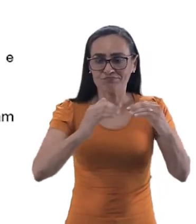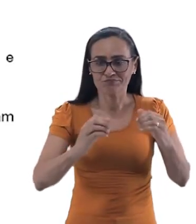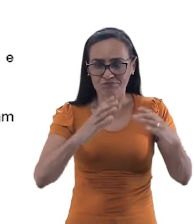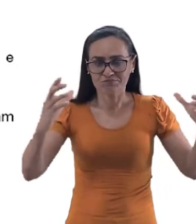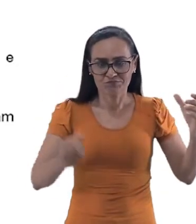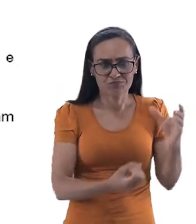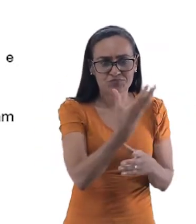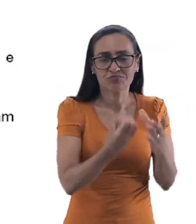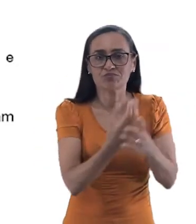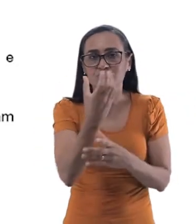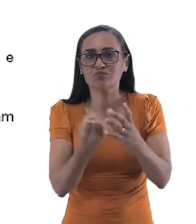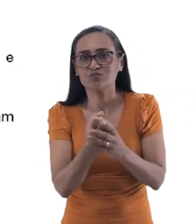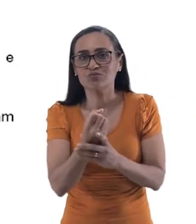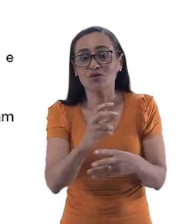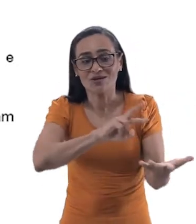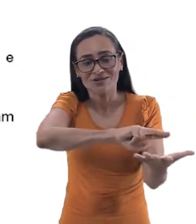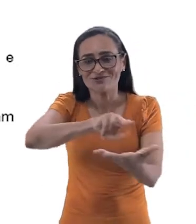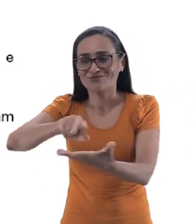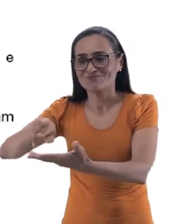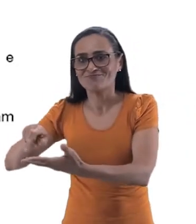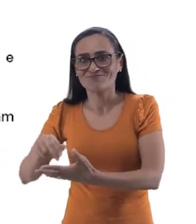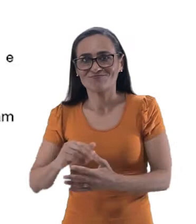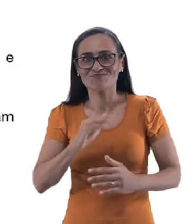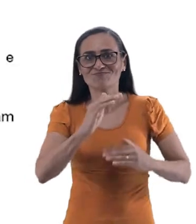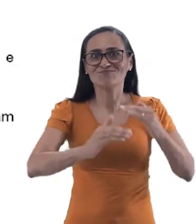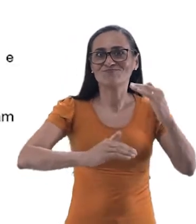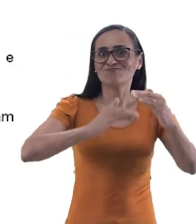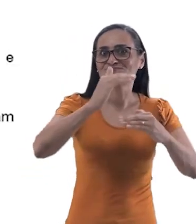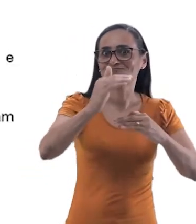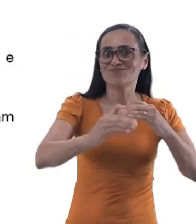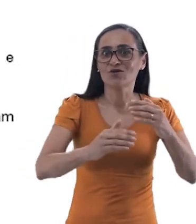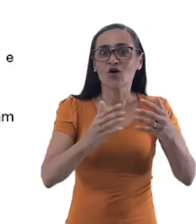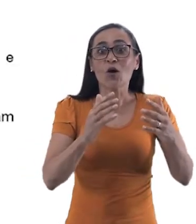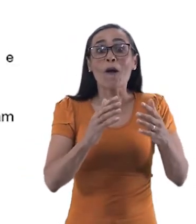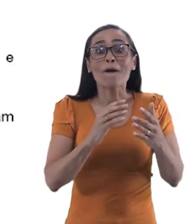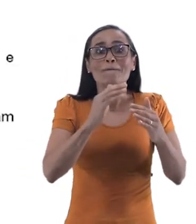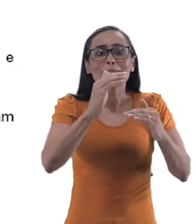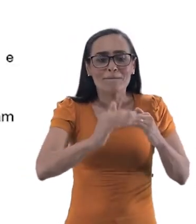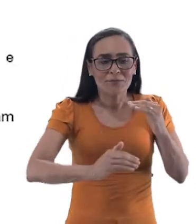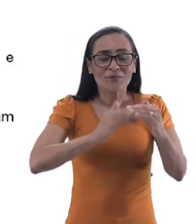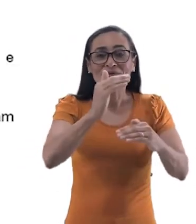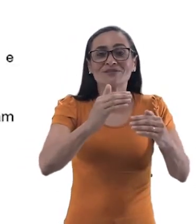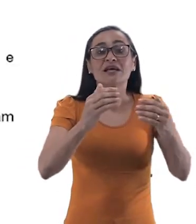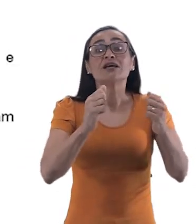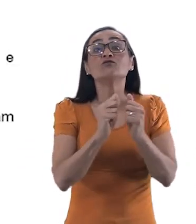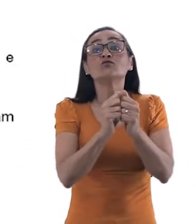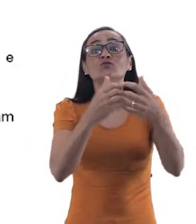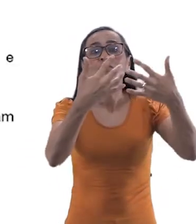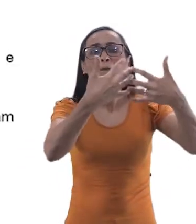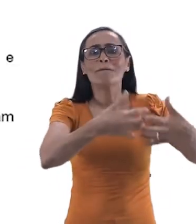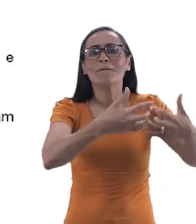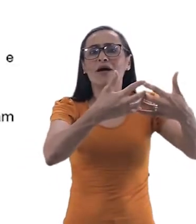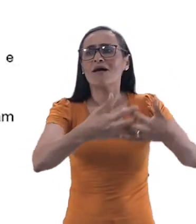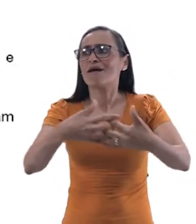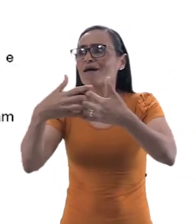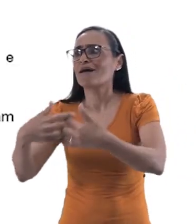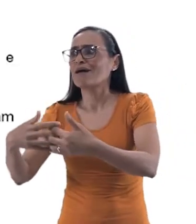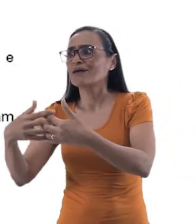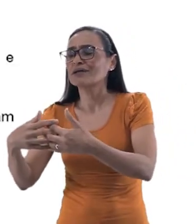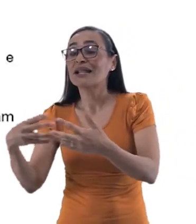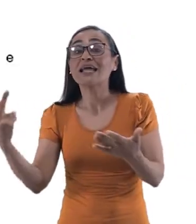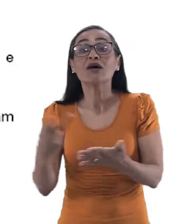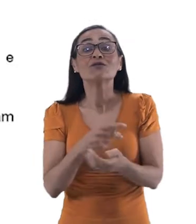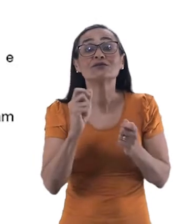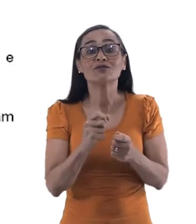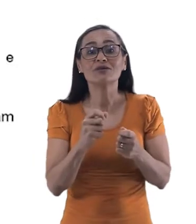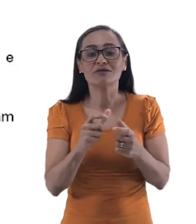maior de produção, com maior diversificação de produtos, os processos de manufatura começaram a ser automatizados e